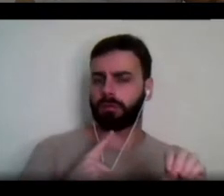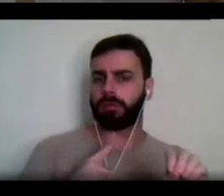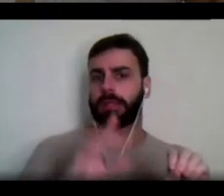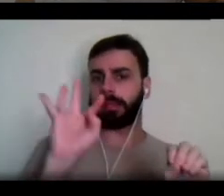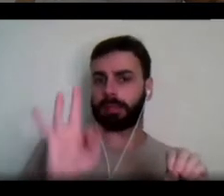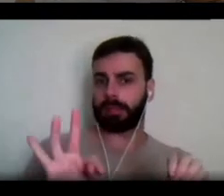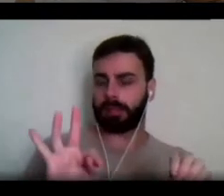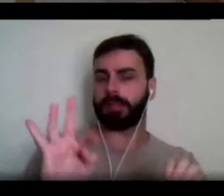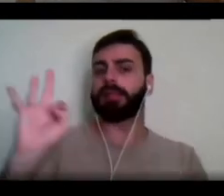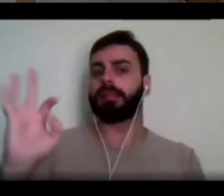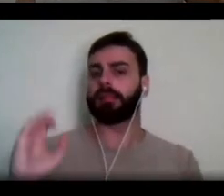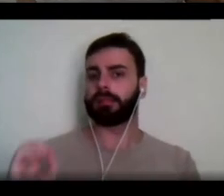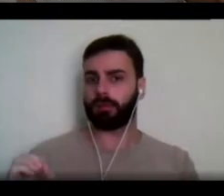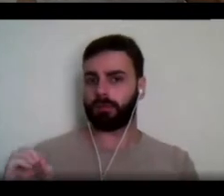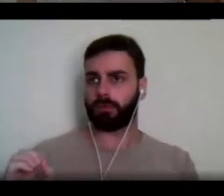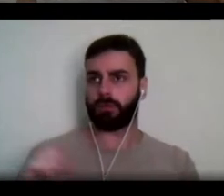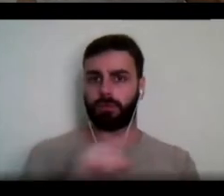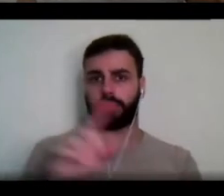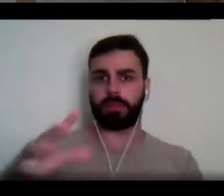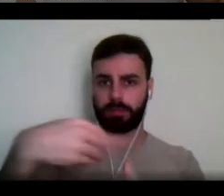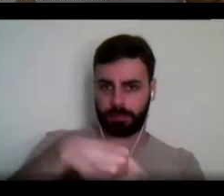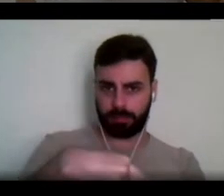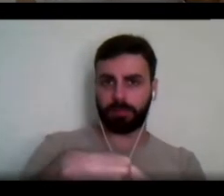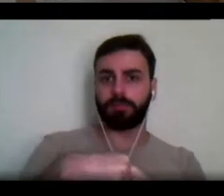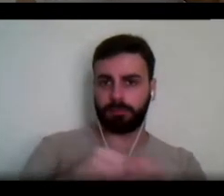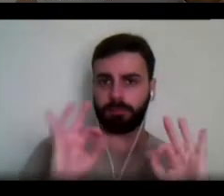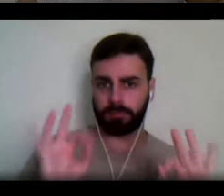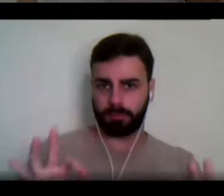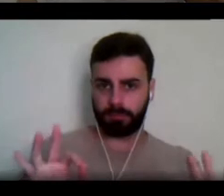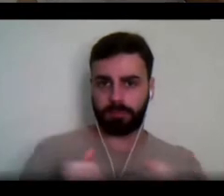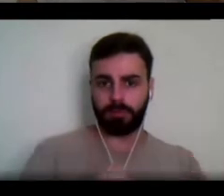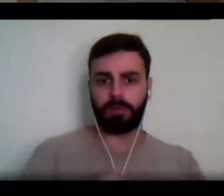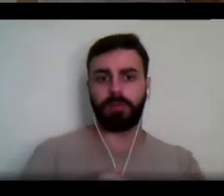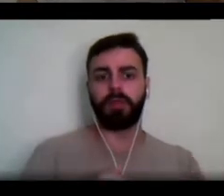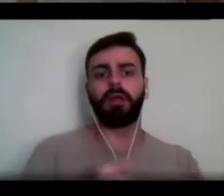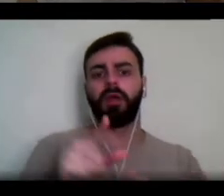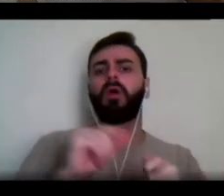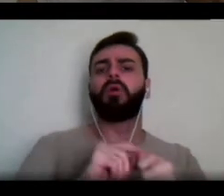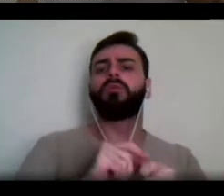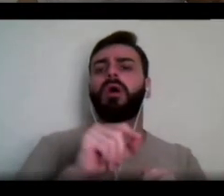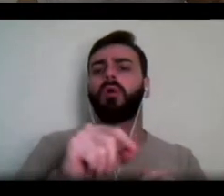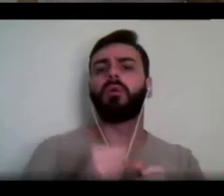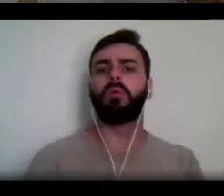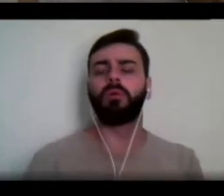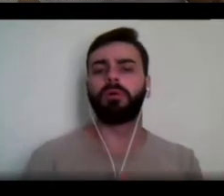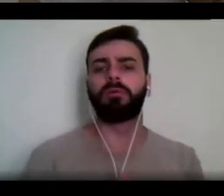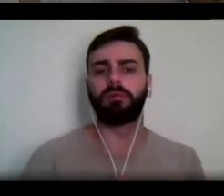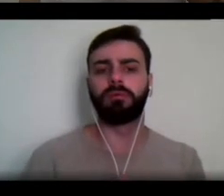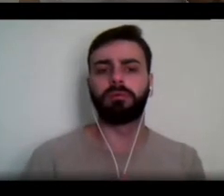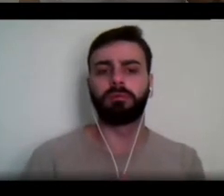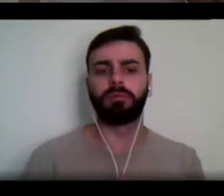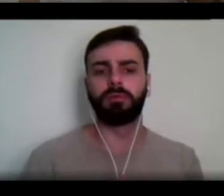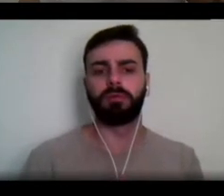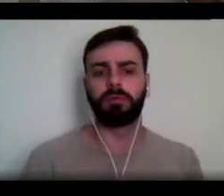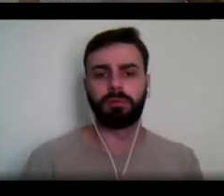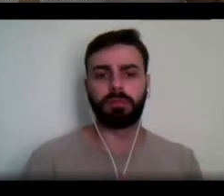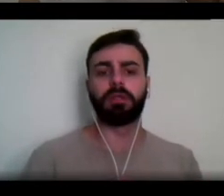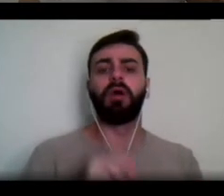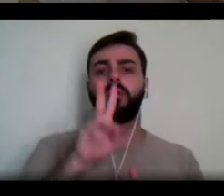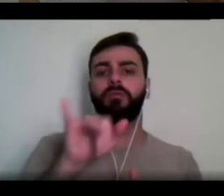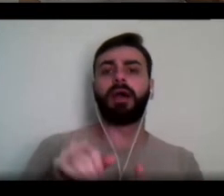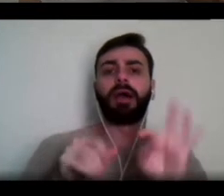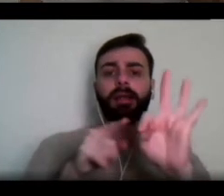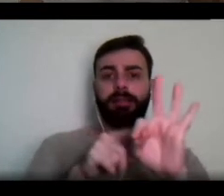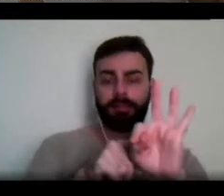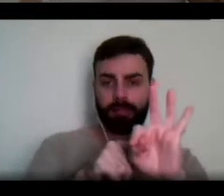T0. Certo? E aí, o que eu faço aqui agora? Eu vou isolar T. Eu vou isolar o